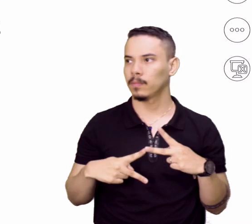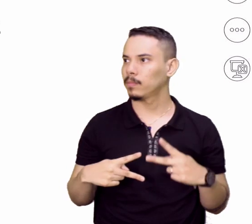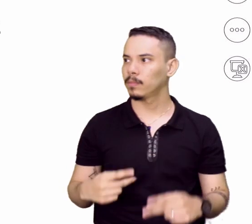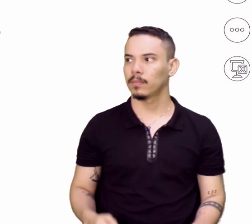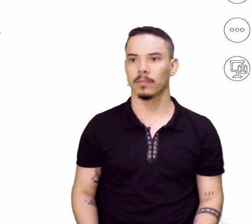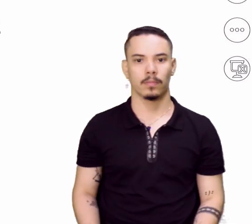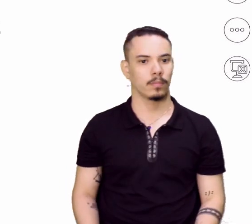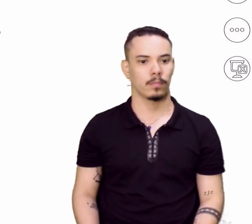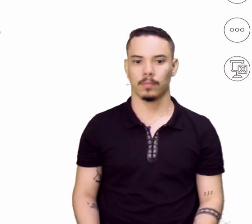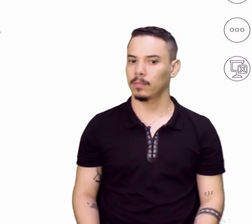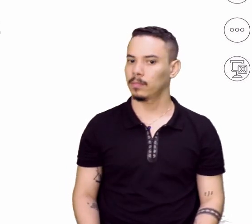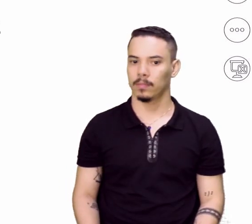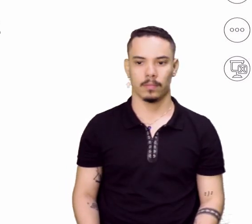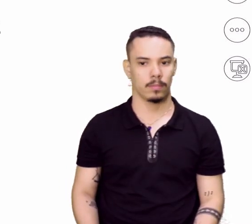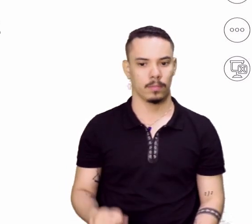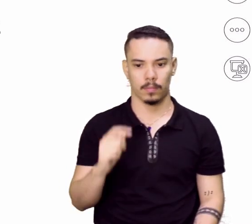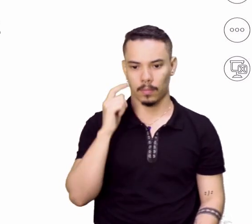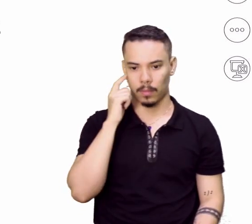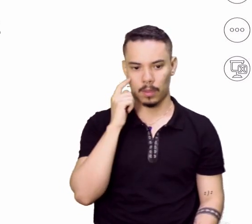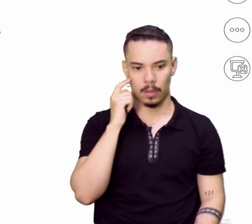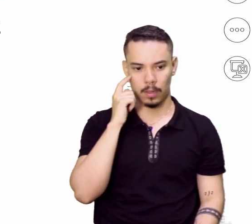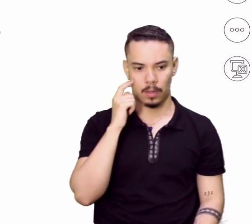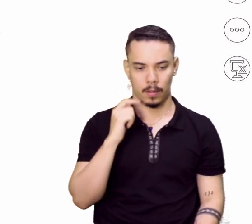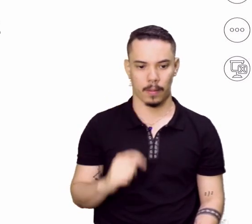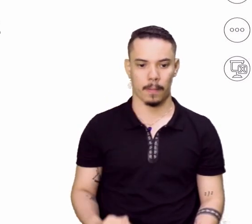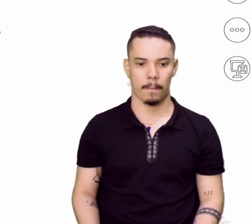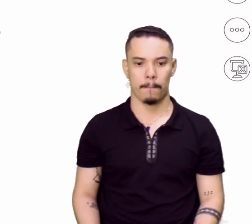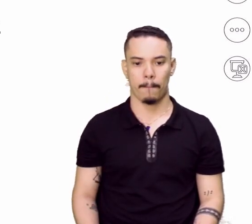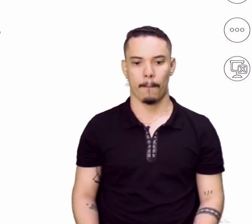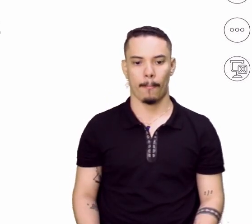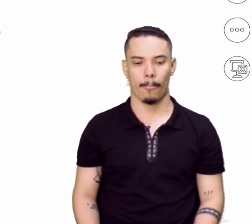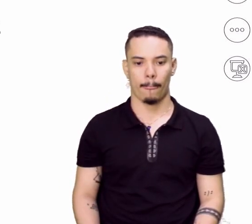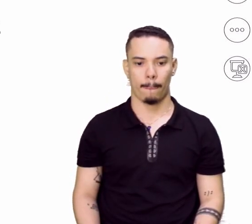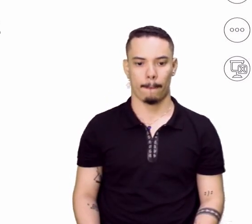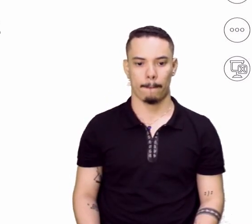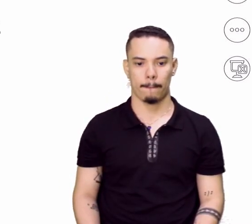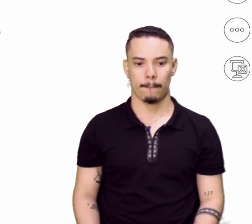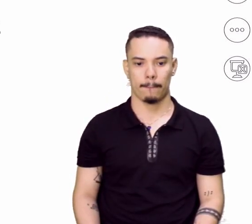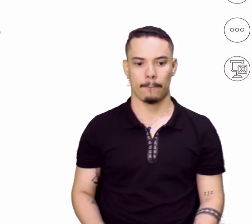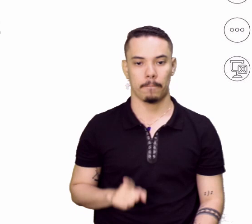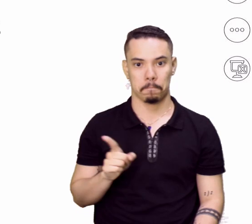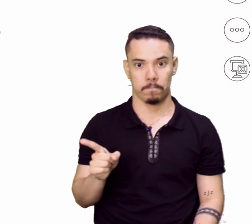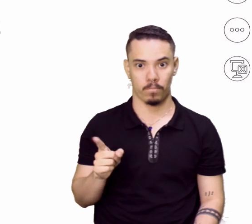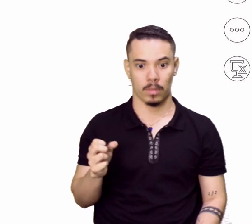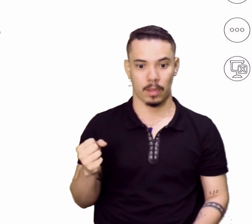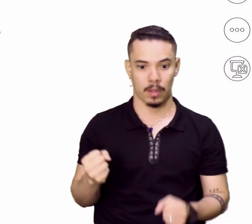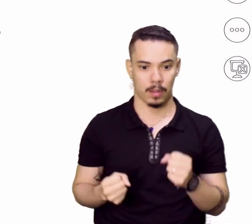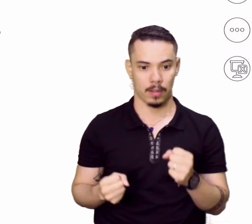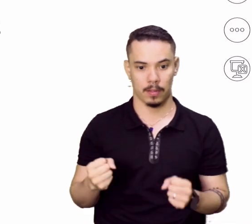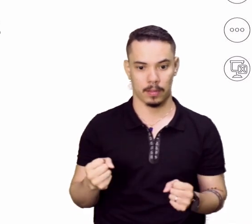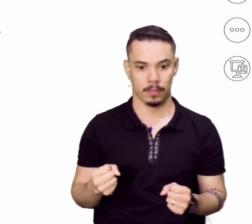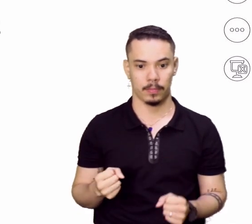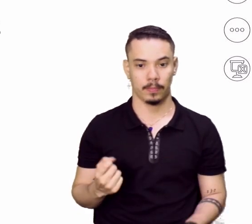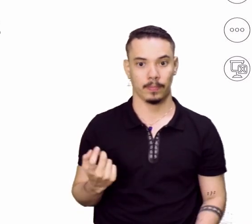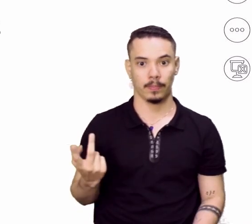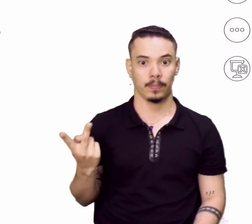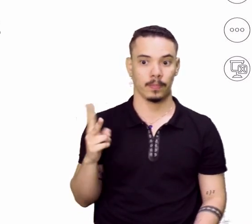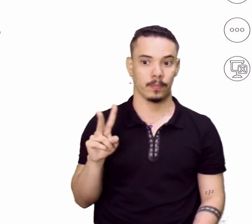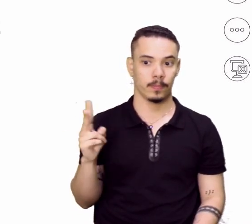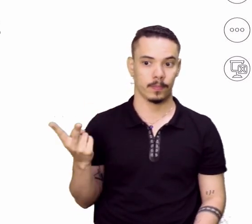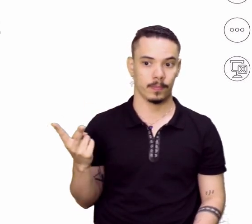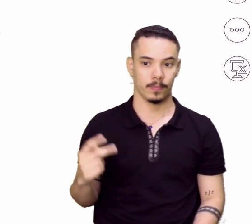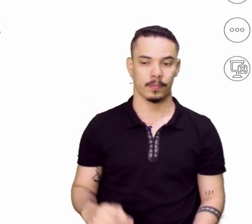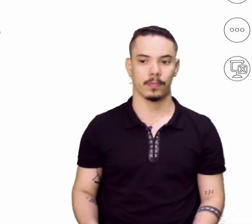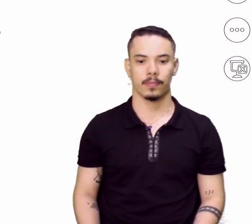preposição. O that não pode. Então, this is the car, este é o carro, aí você tem that, você tem